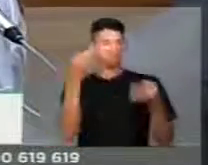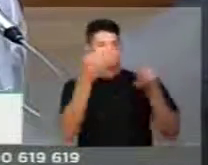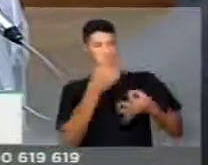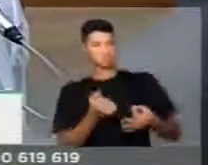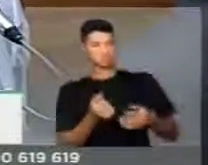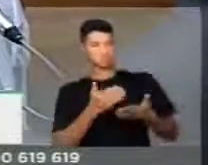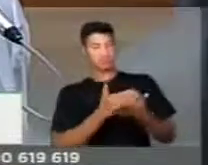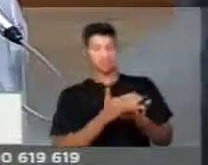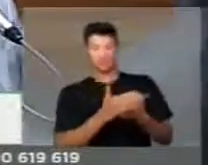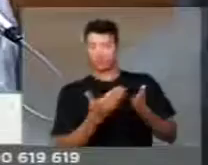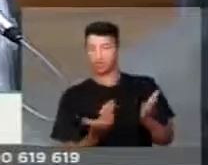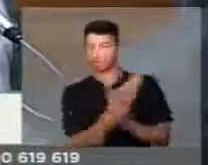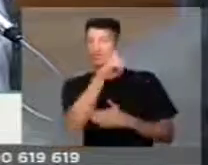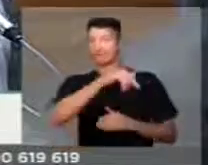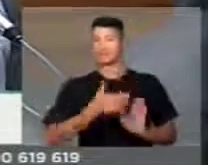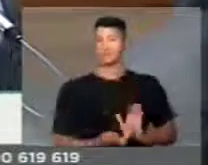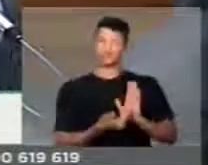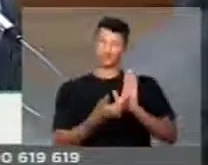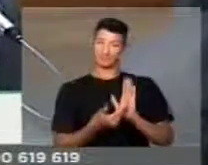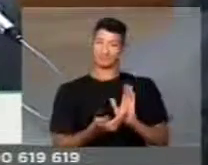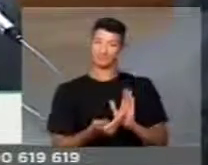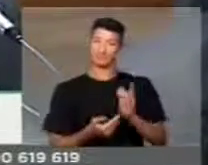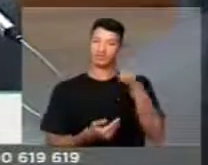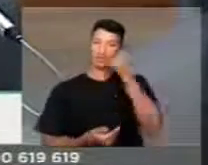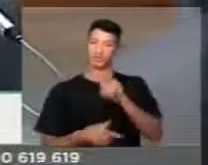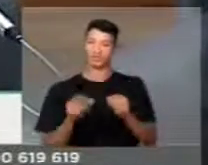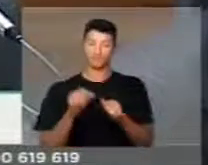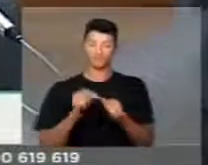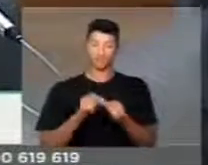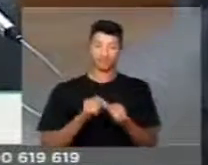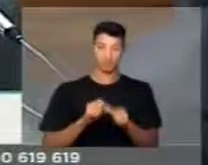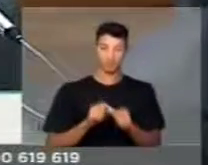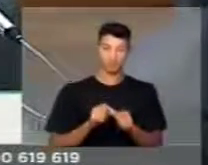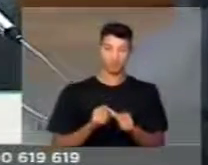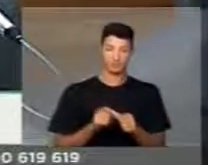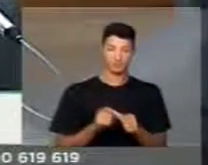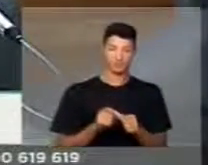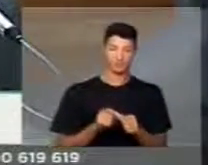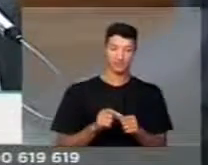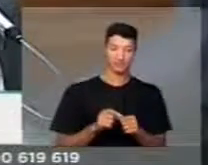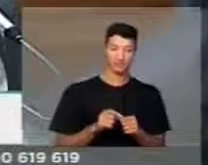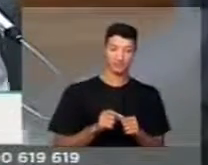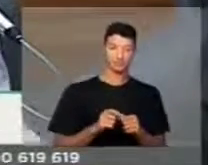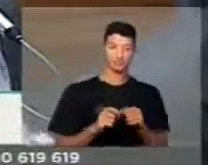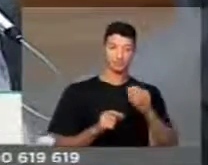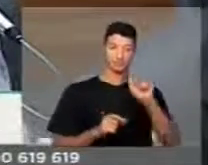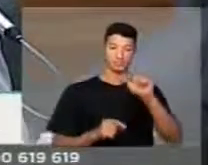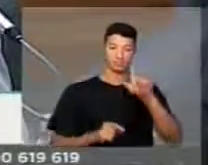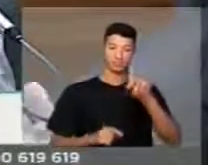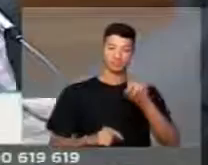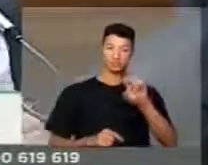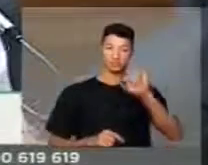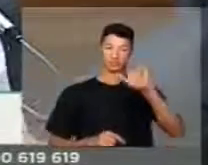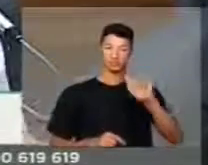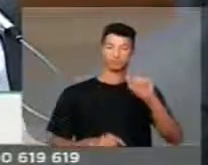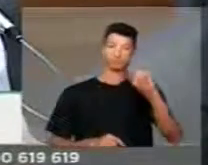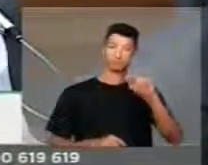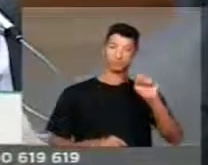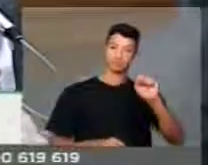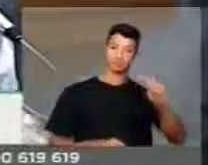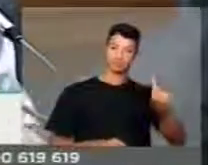vi passar por esta casa. Conseguiu fazer, sendo ele da UDN, Tancredo no